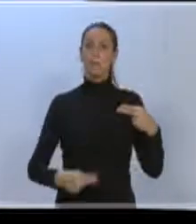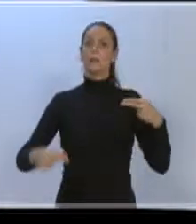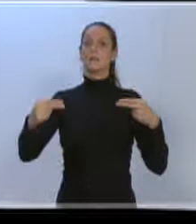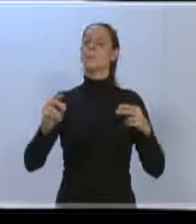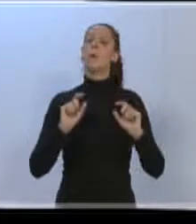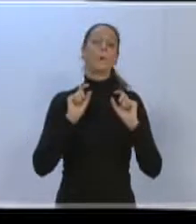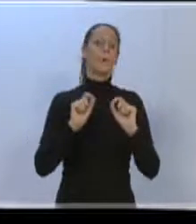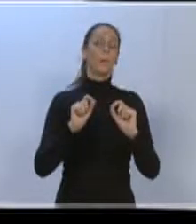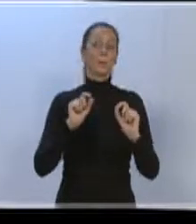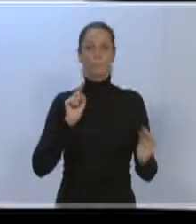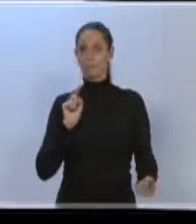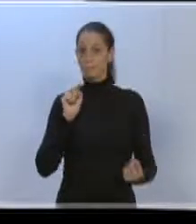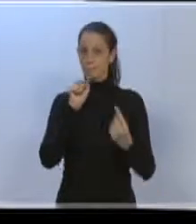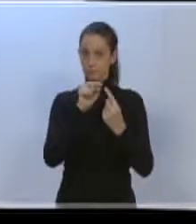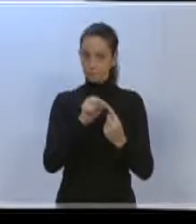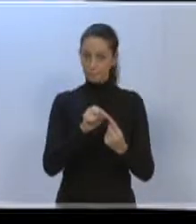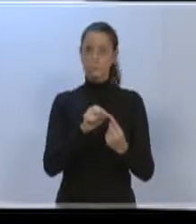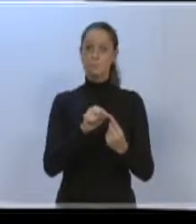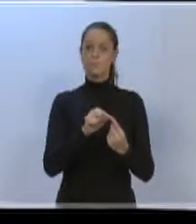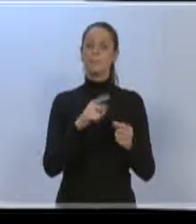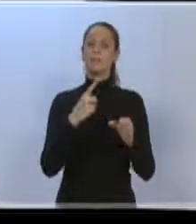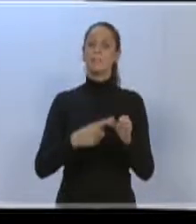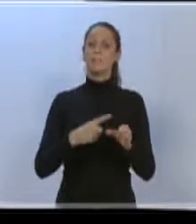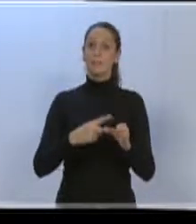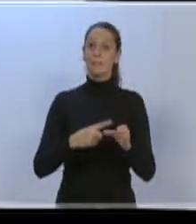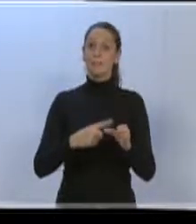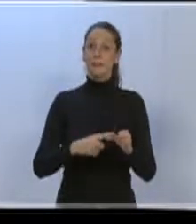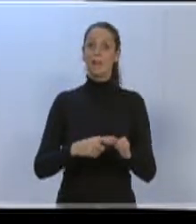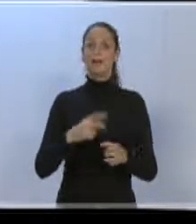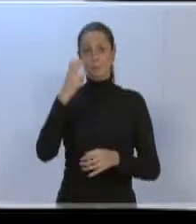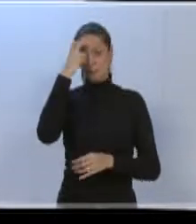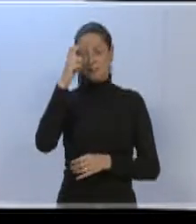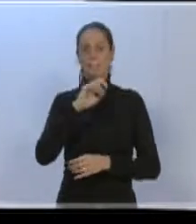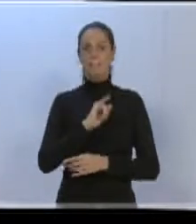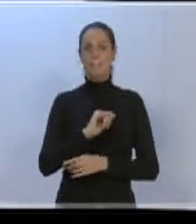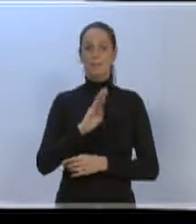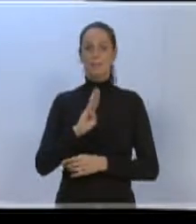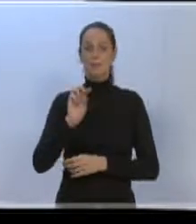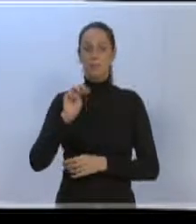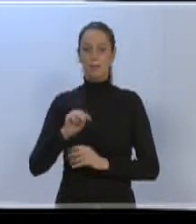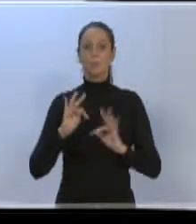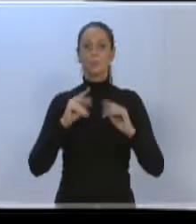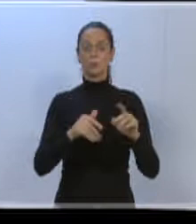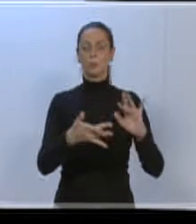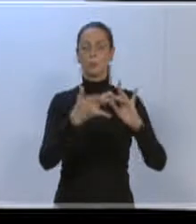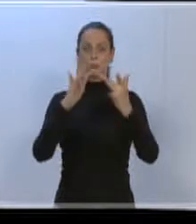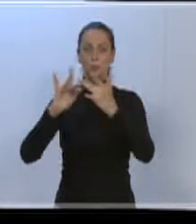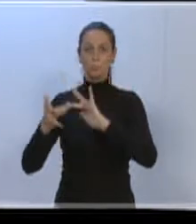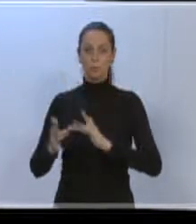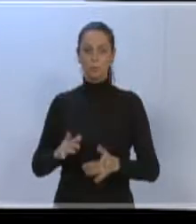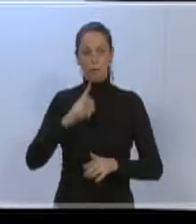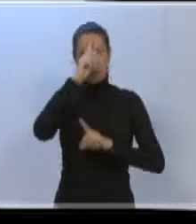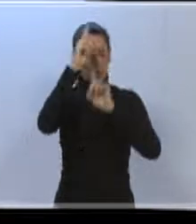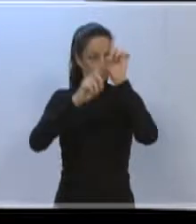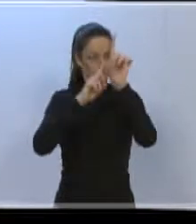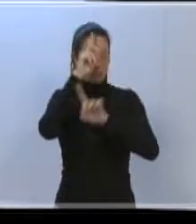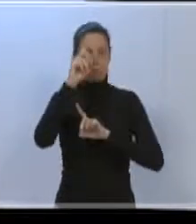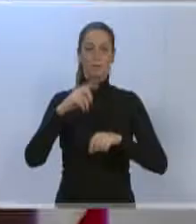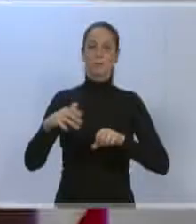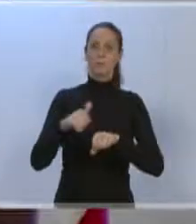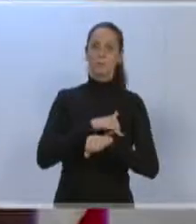dentro da do intuito das cidades inteligentes da ibm para conectar sobretudo idéias e alternativas